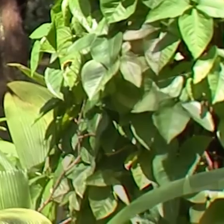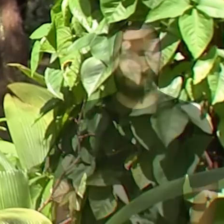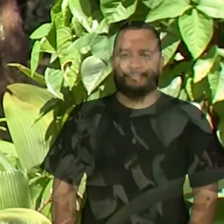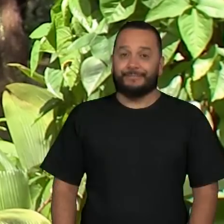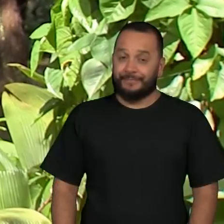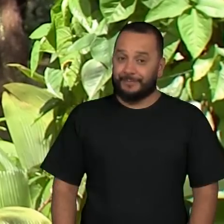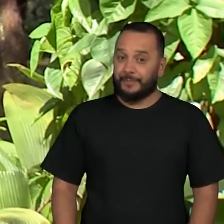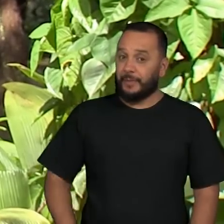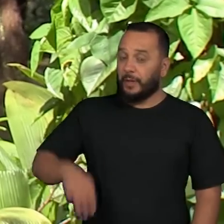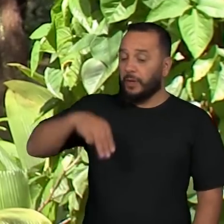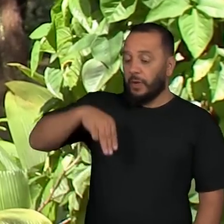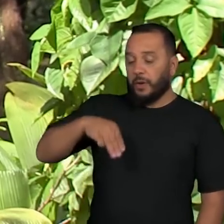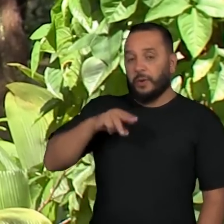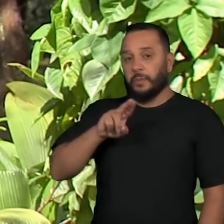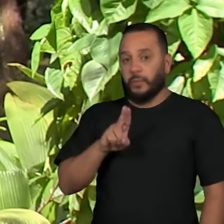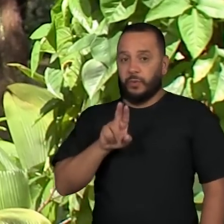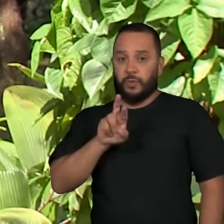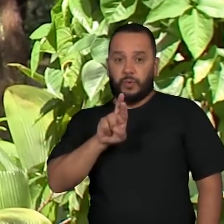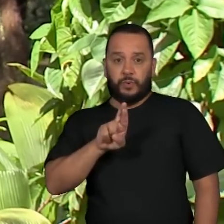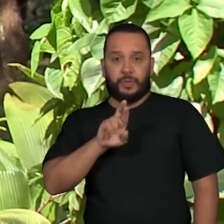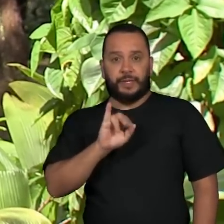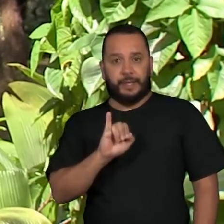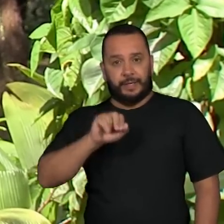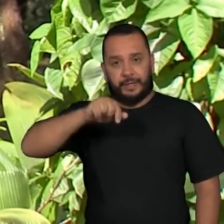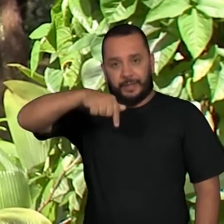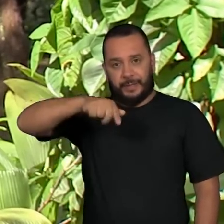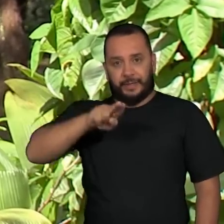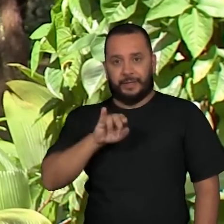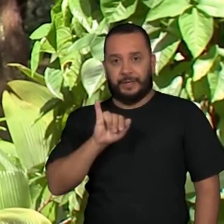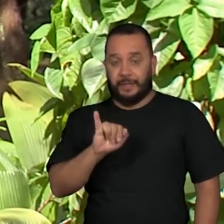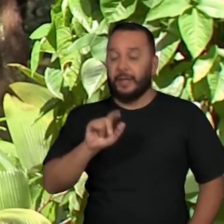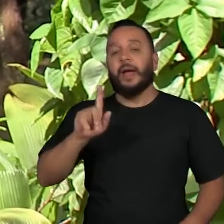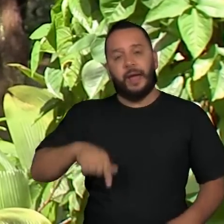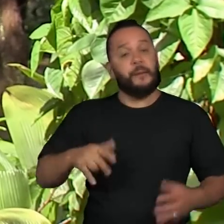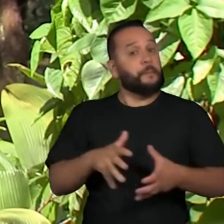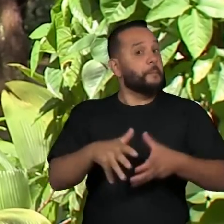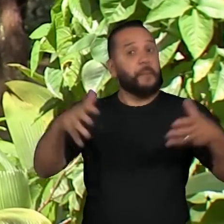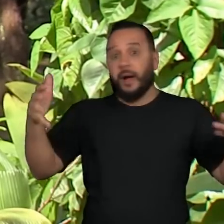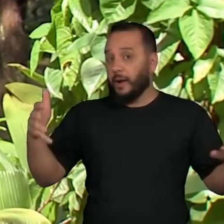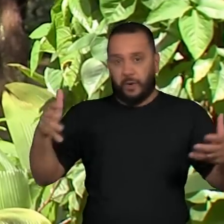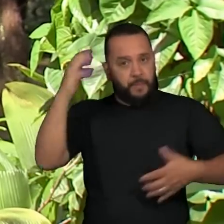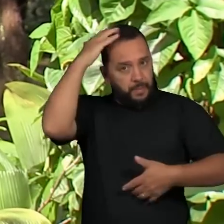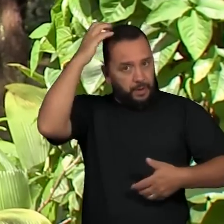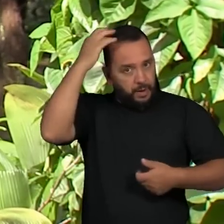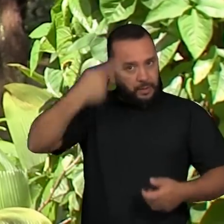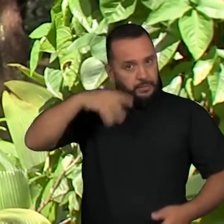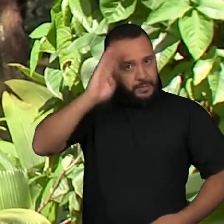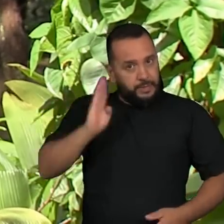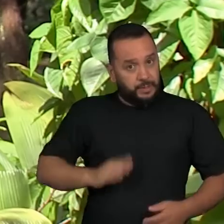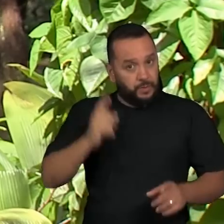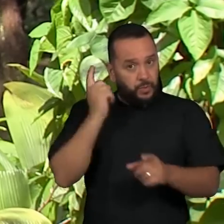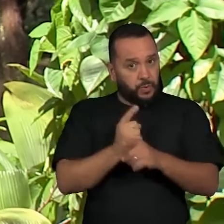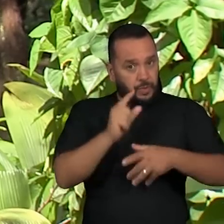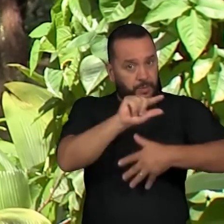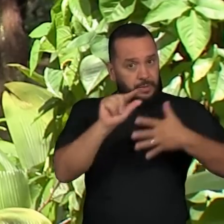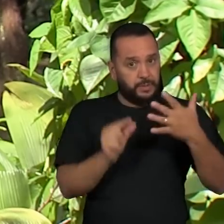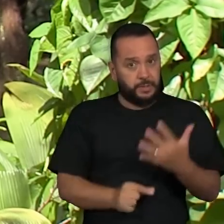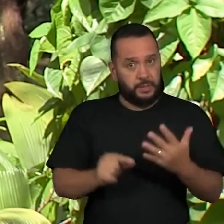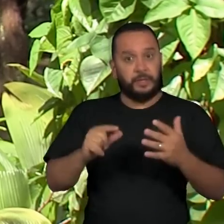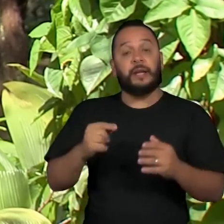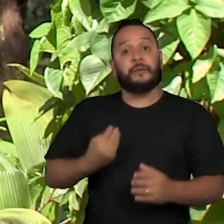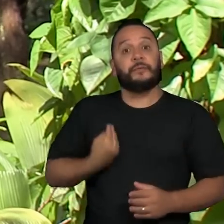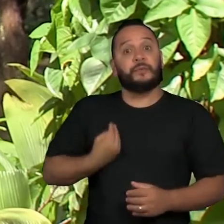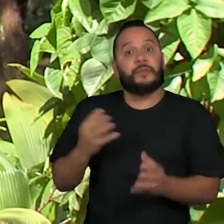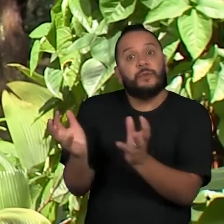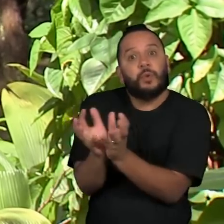O muriqui é o maior primata brasileiro. Só é encontrado na Mata Atlântica, vive em grupo e é um grande aliado